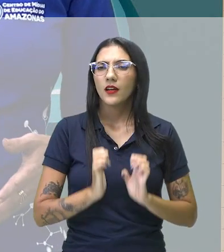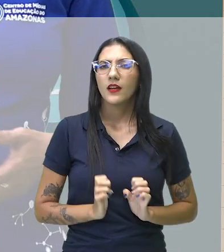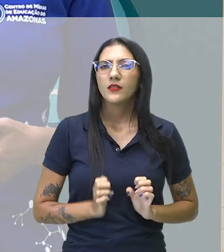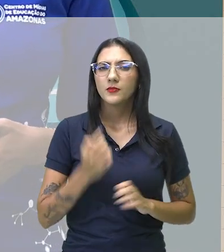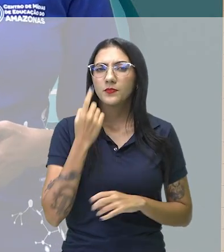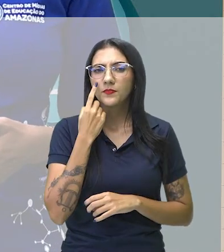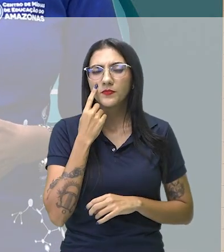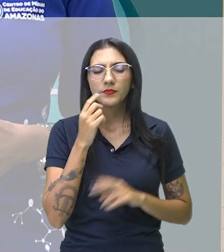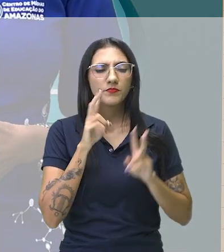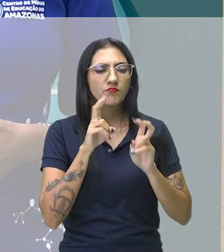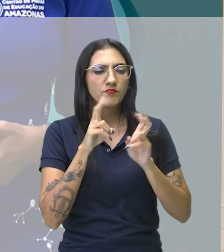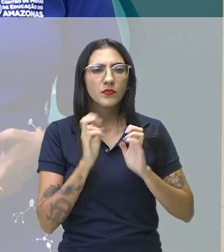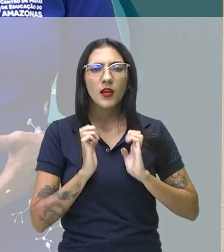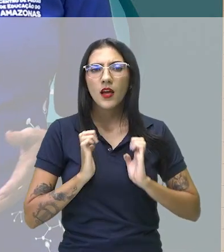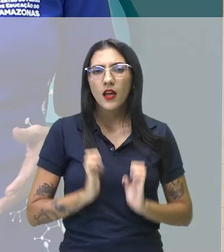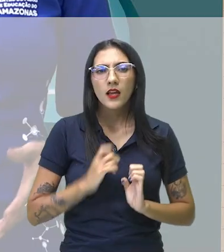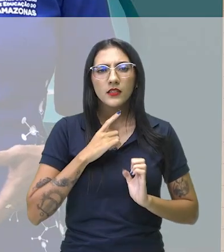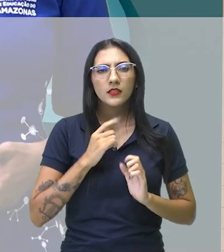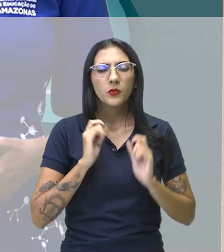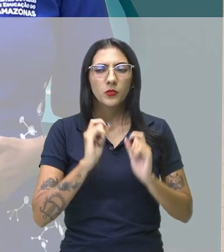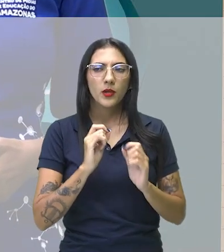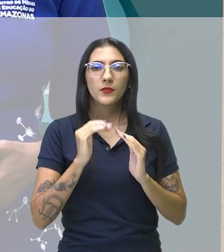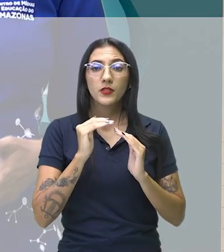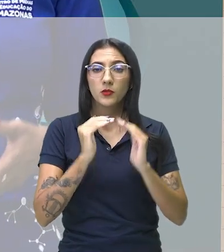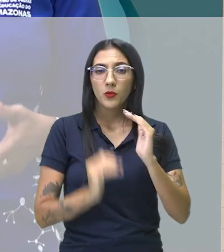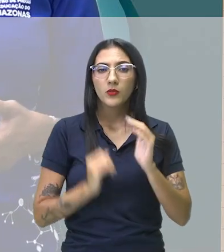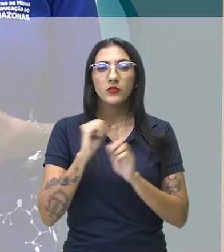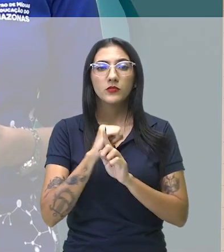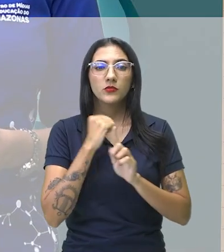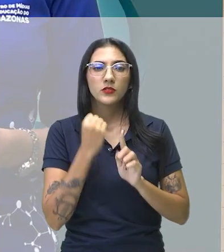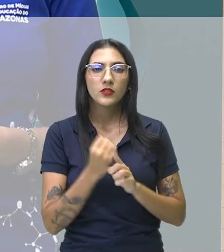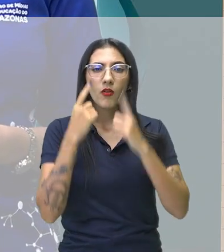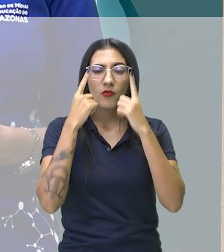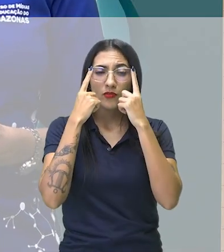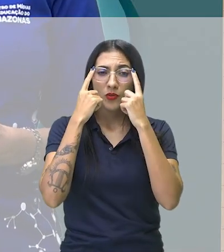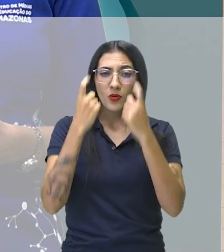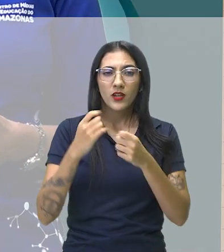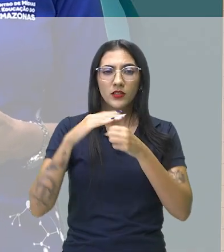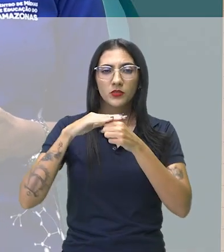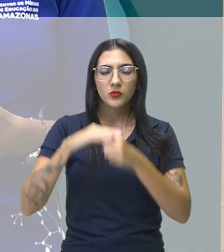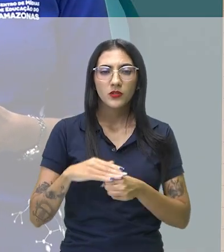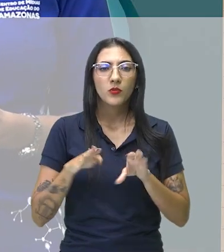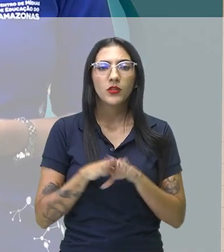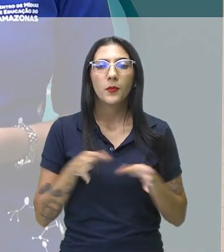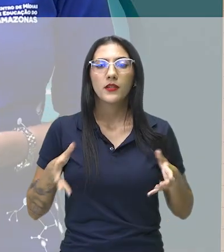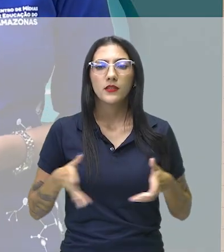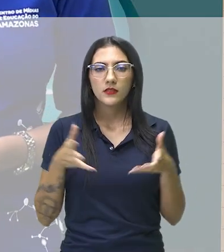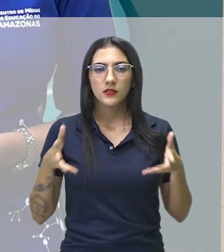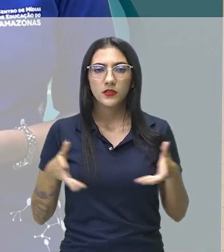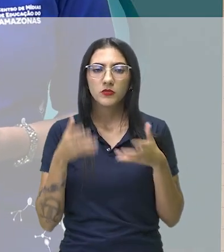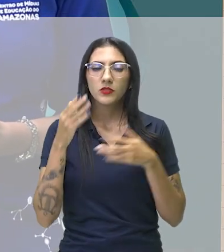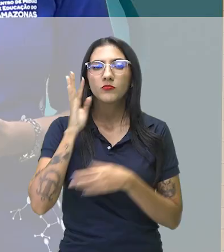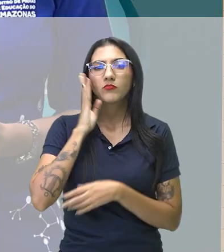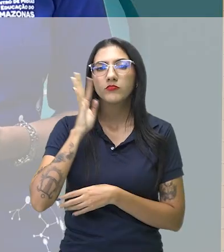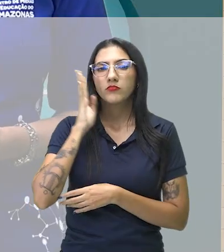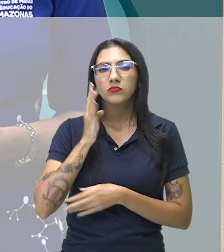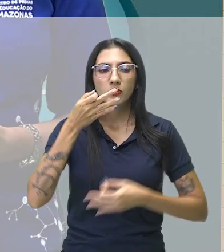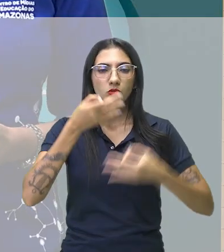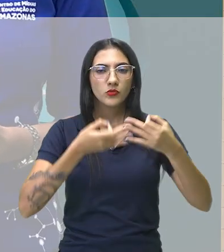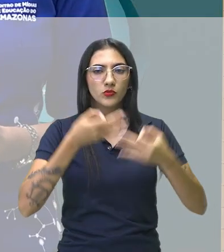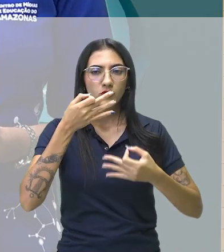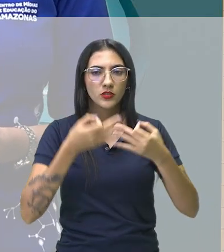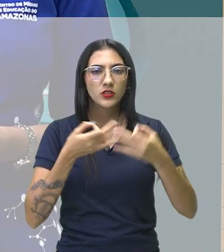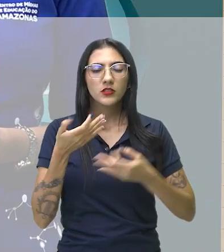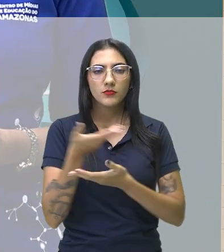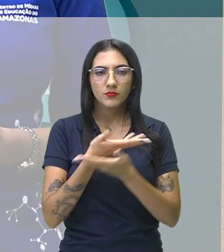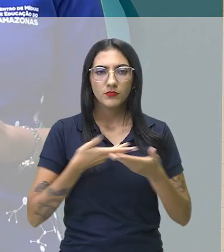éticos põem dilemas éticos relacionados à desigualdade social, violência e exclusão, incentivando a reflexão sobre justiça